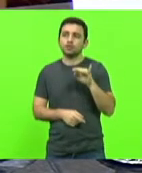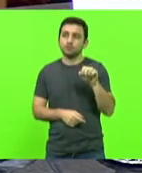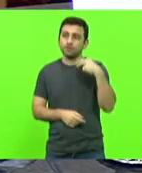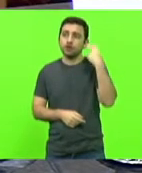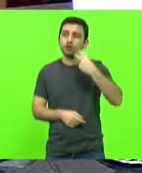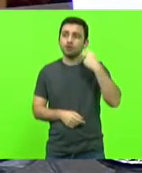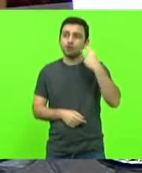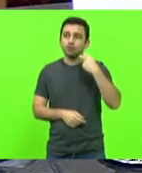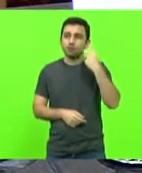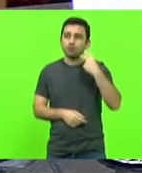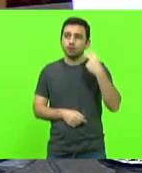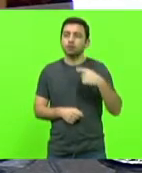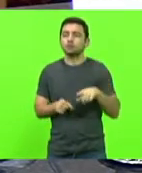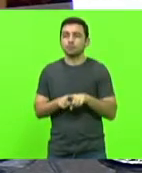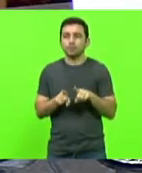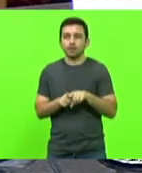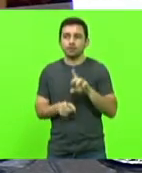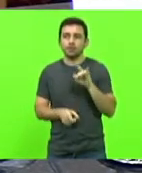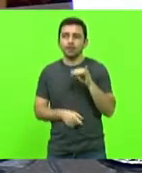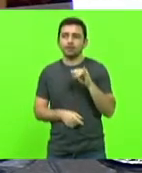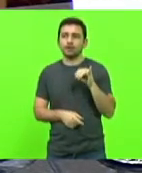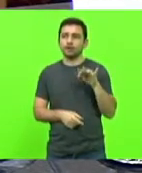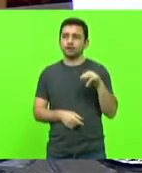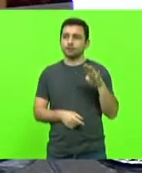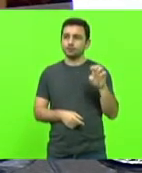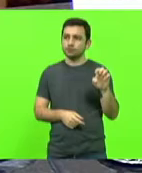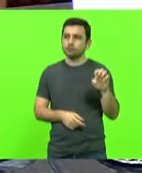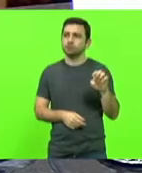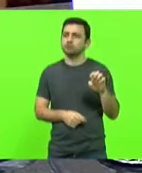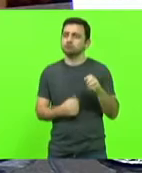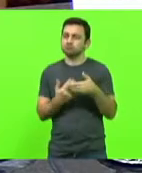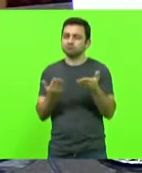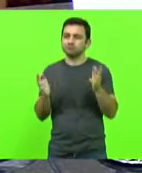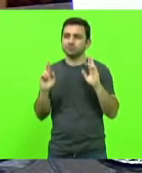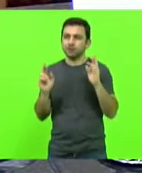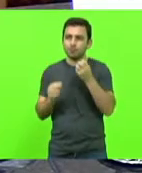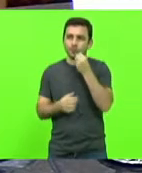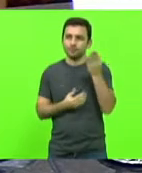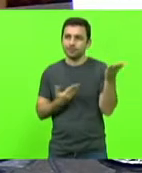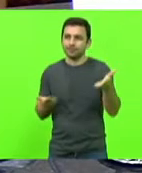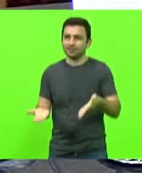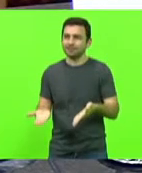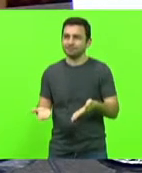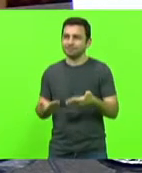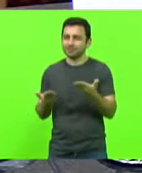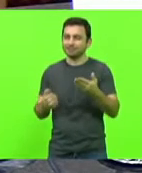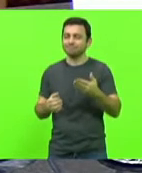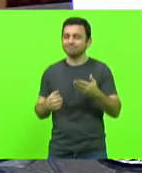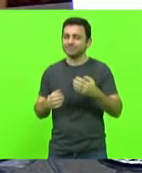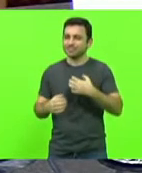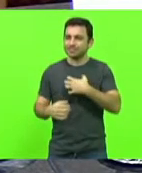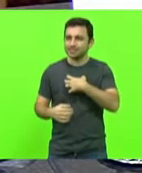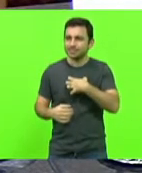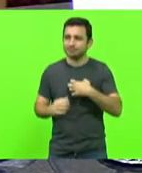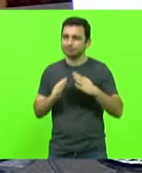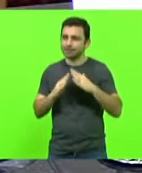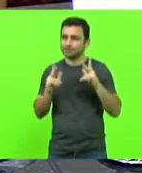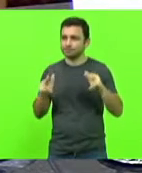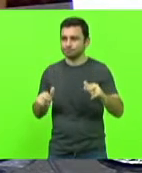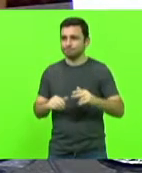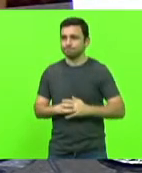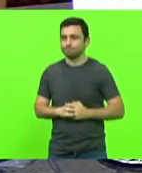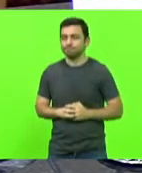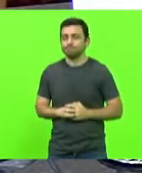também, e também a Daniele. Desejar a eles as boas-vindas aqui e se sintam em casa aqui no nosso parlamento.